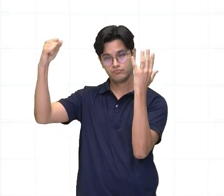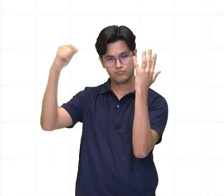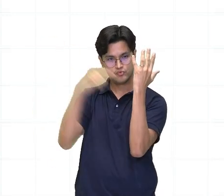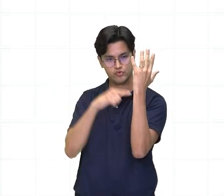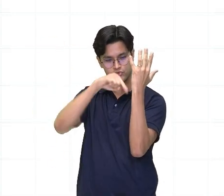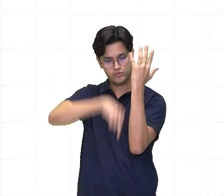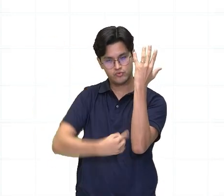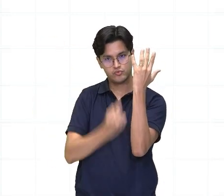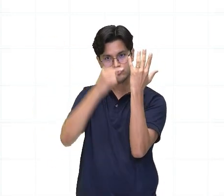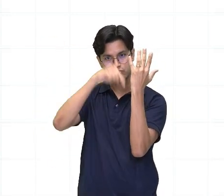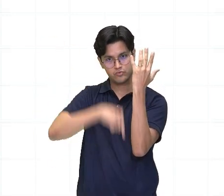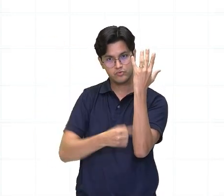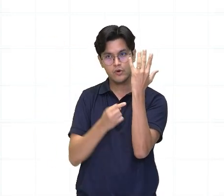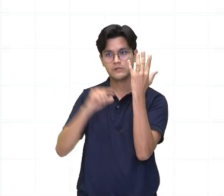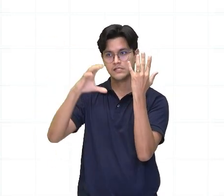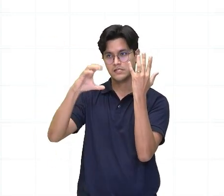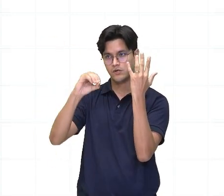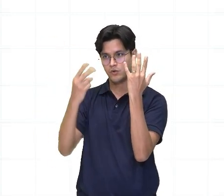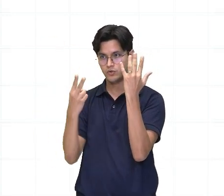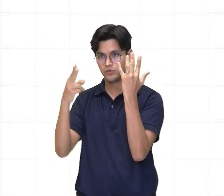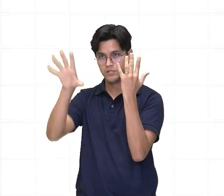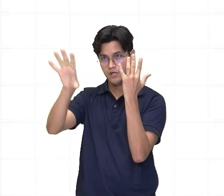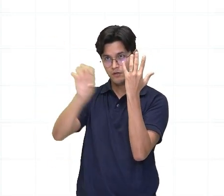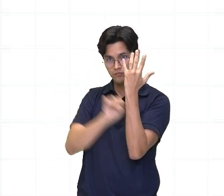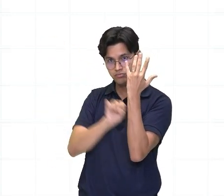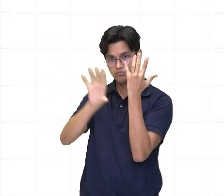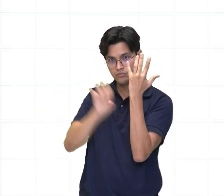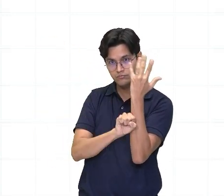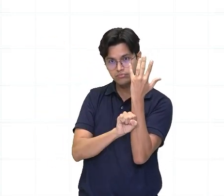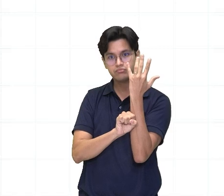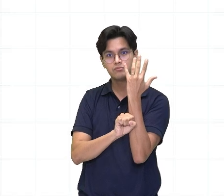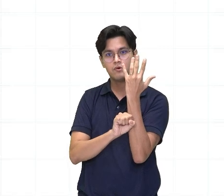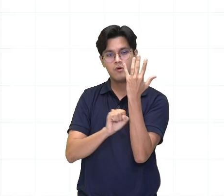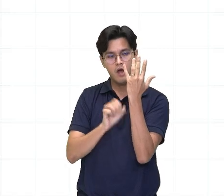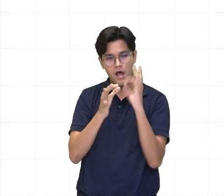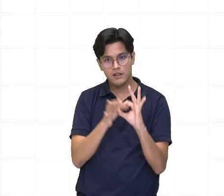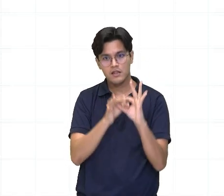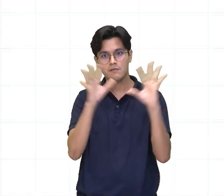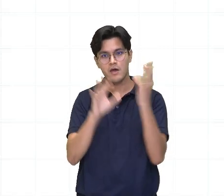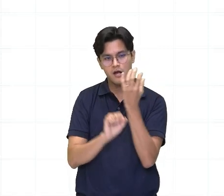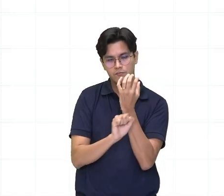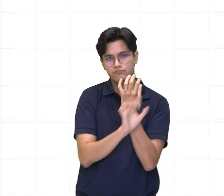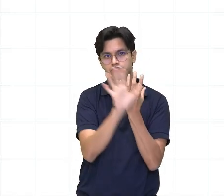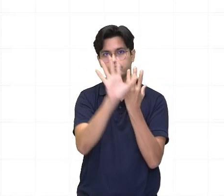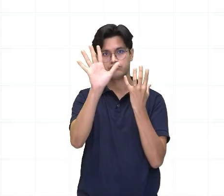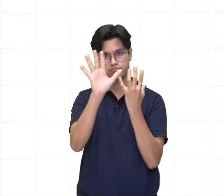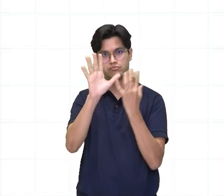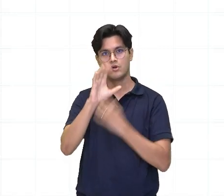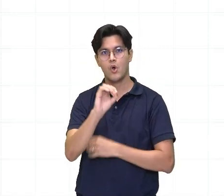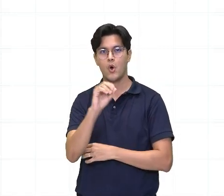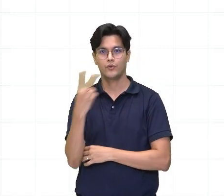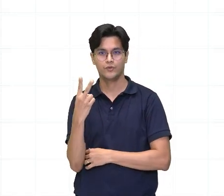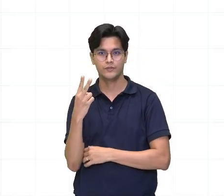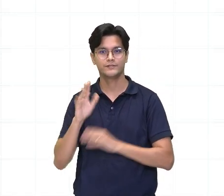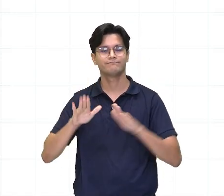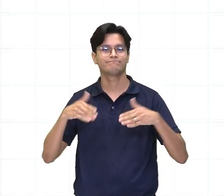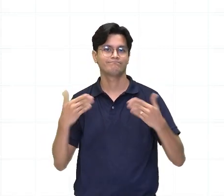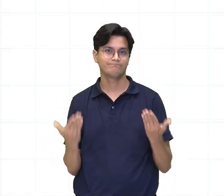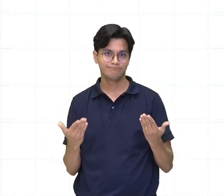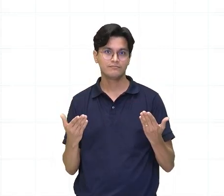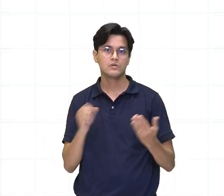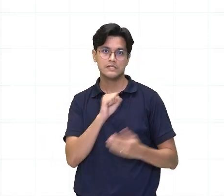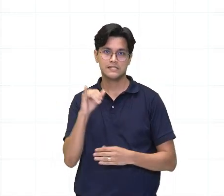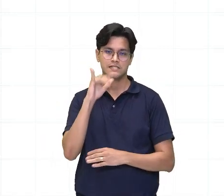atmosférico esse CO2. Então, fica aí um contraponto, certo? Por isso é uma